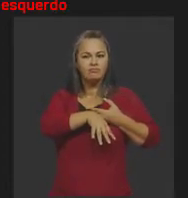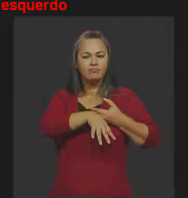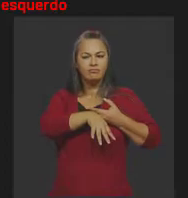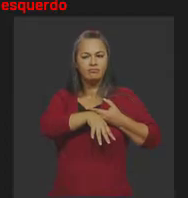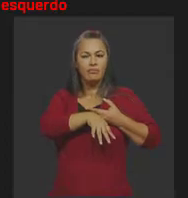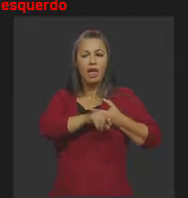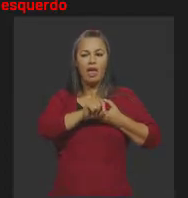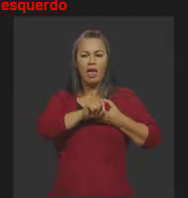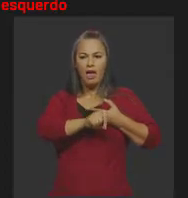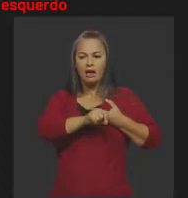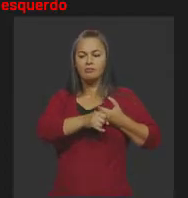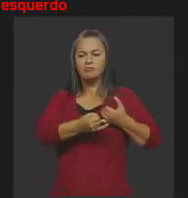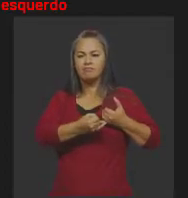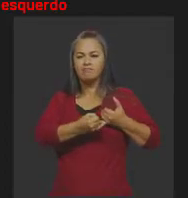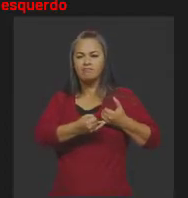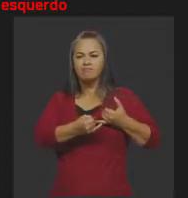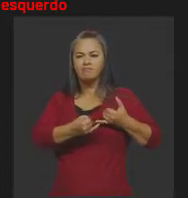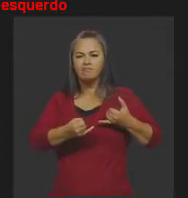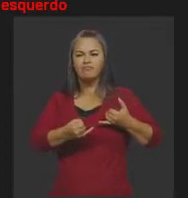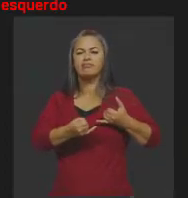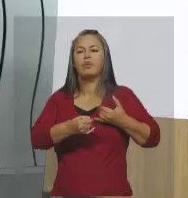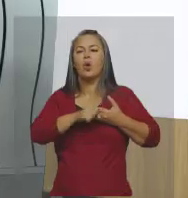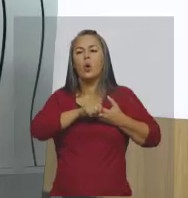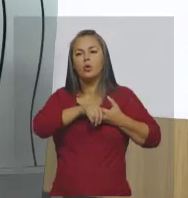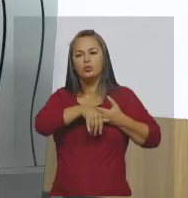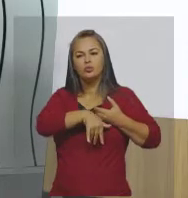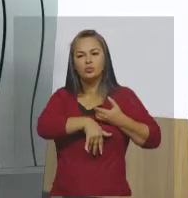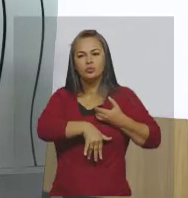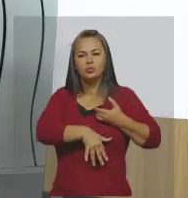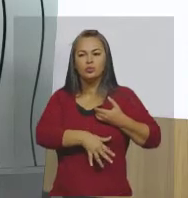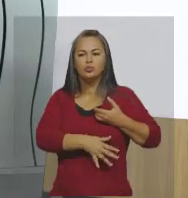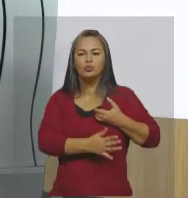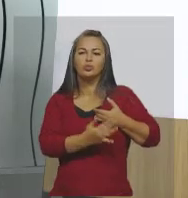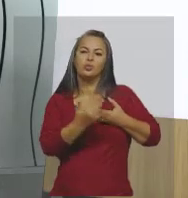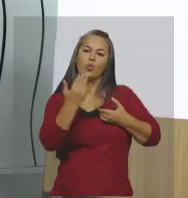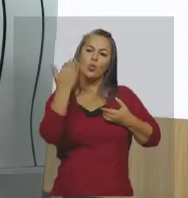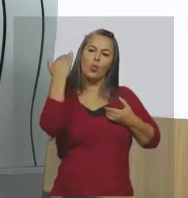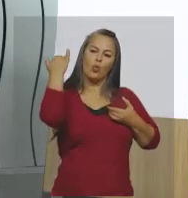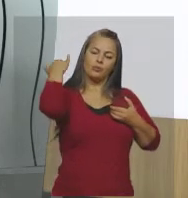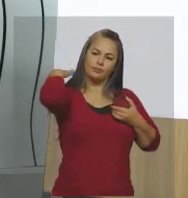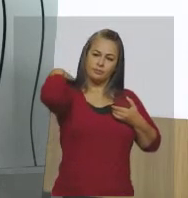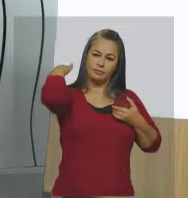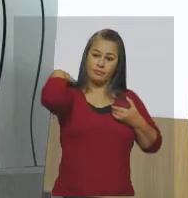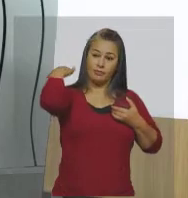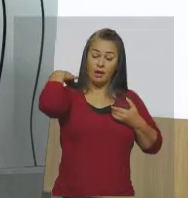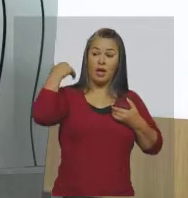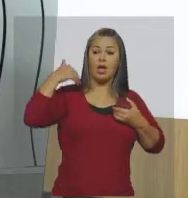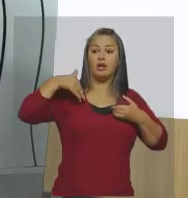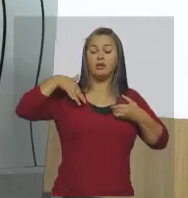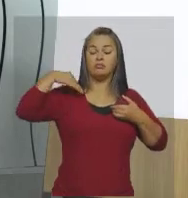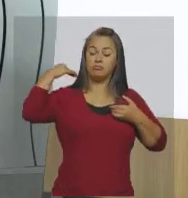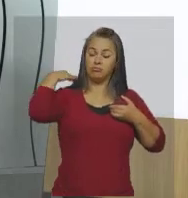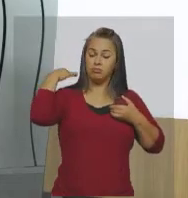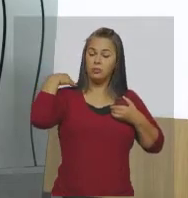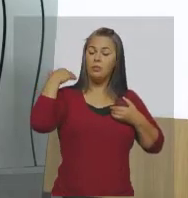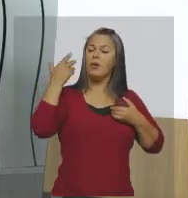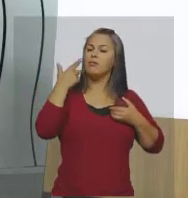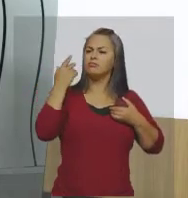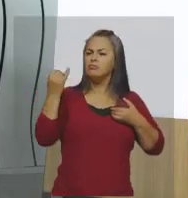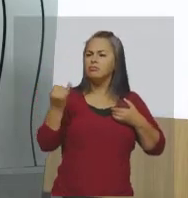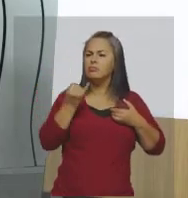ser direcionados aos pulmões. O pulmão vai então fazer o trabalho dele, né, que nós sabemos que